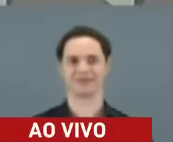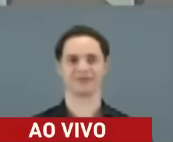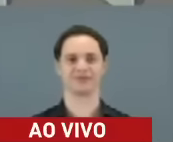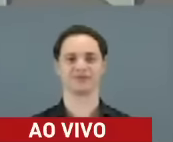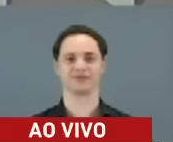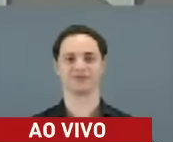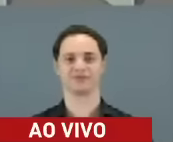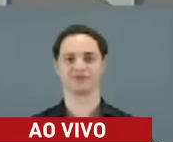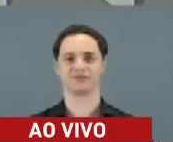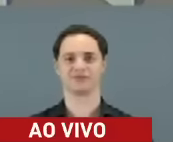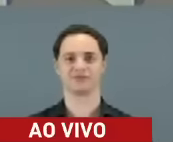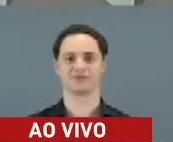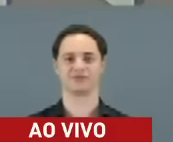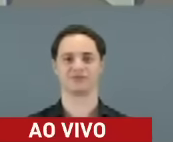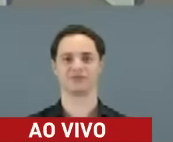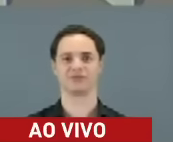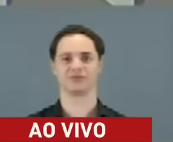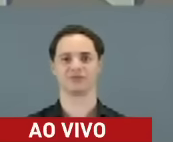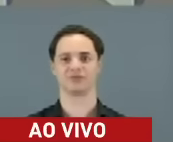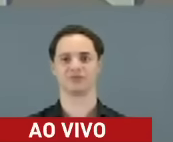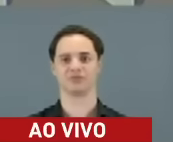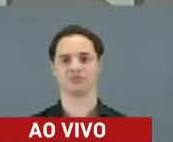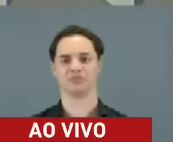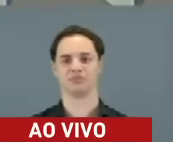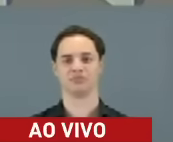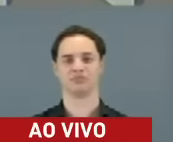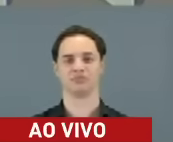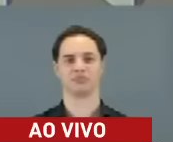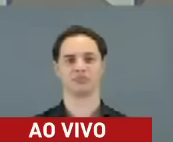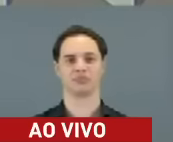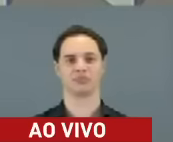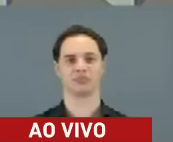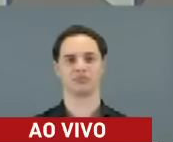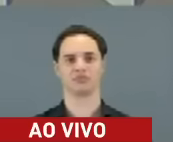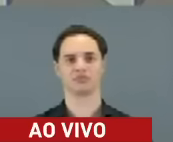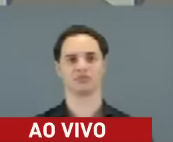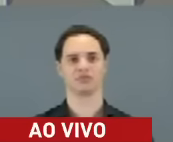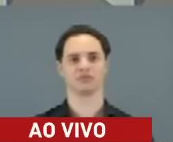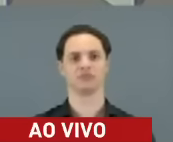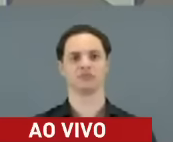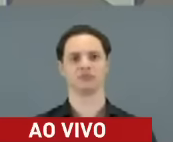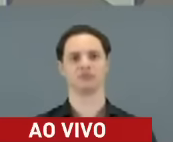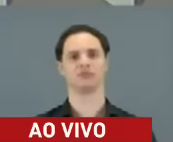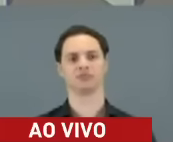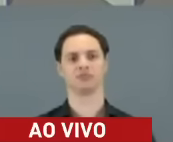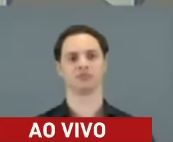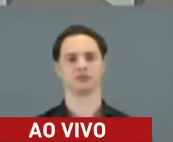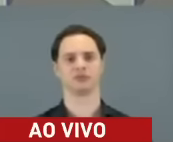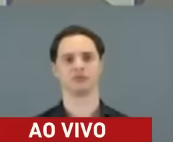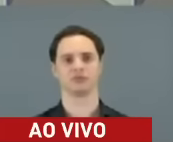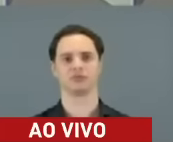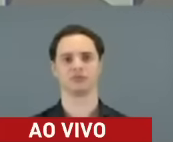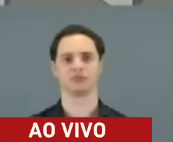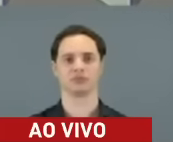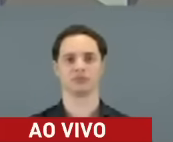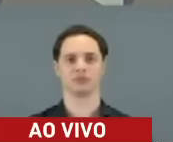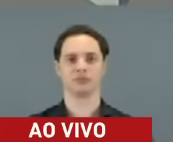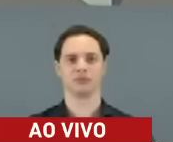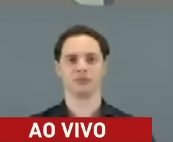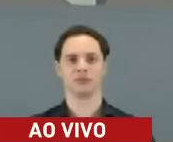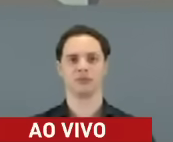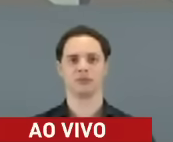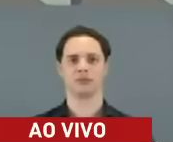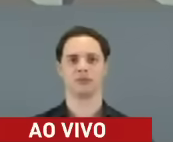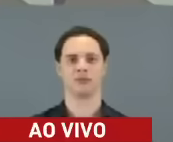falar nesse início de sessão, nesta volta do recesso, a primeira sessão da CPMI, que apura os atos de 8 de janeiro. E Amanda